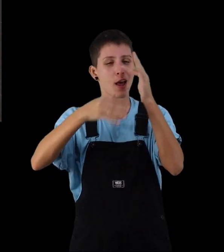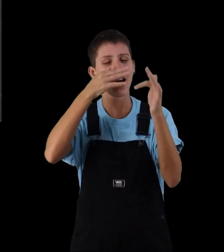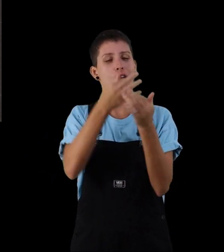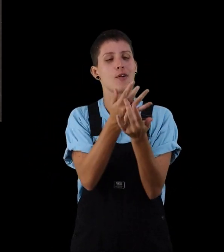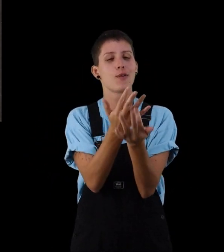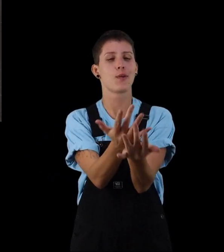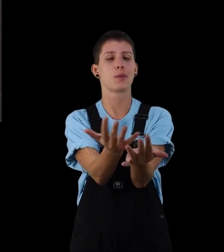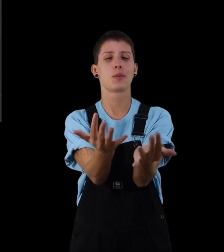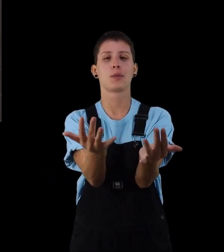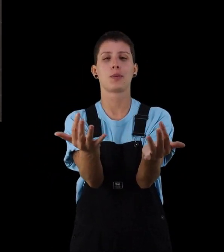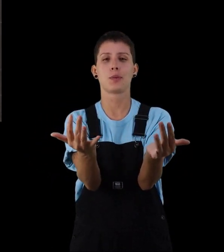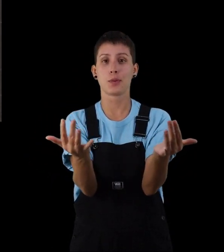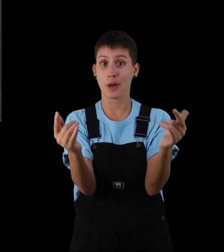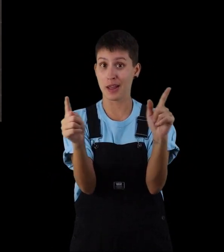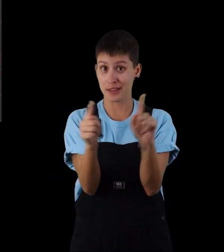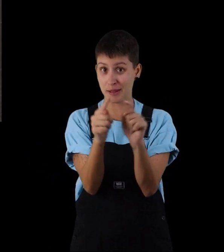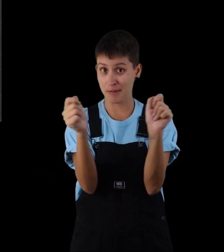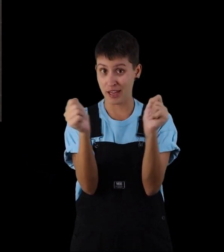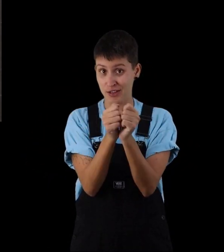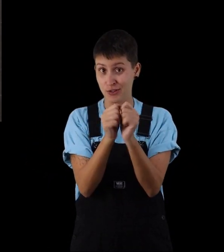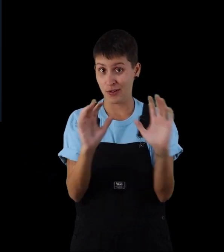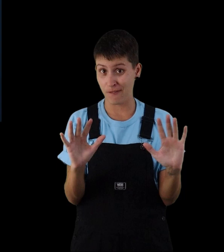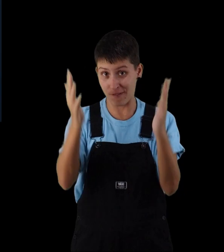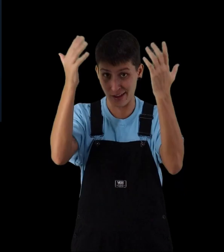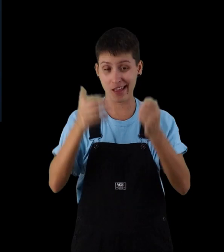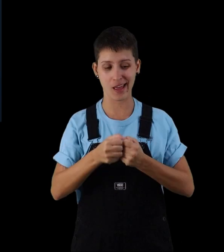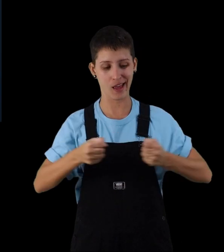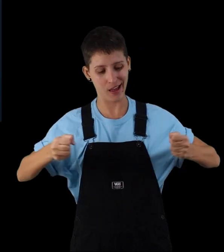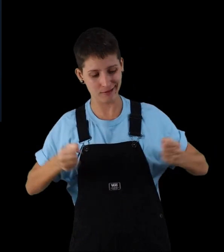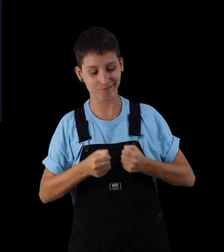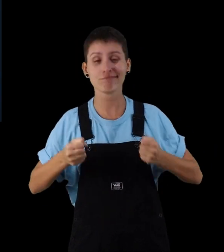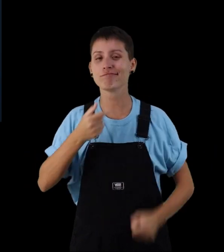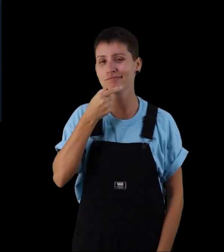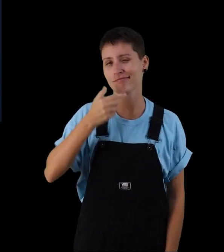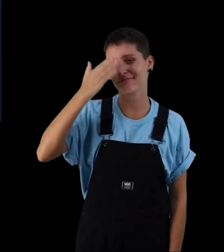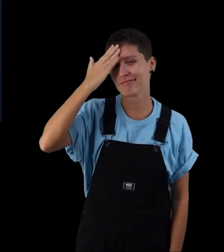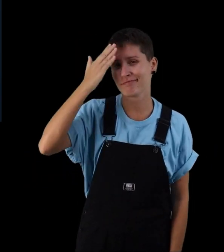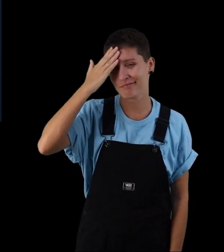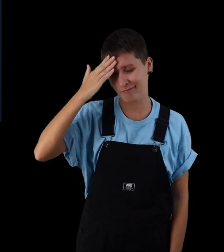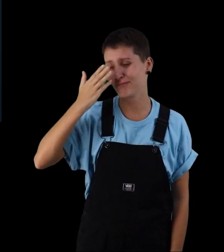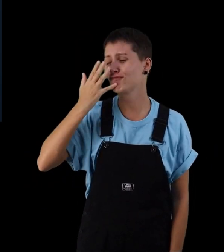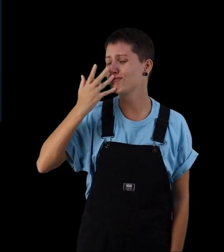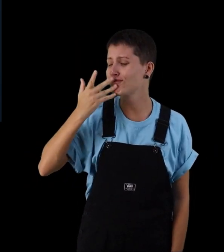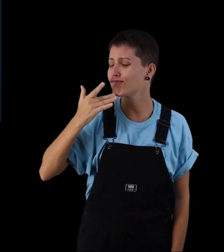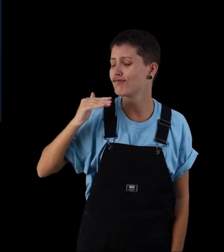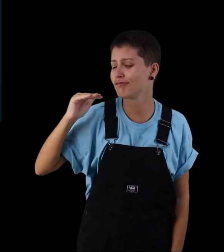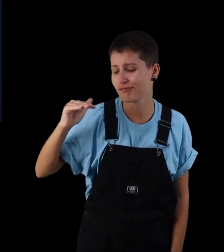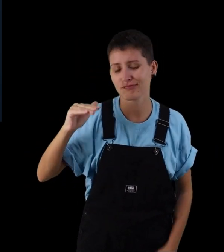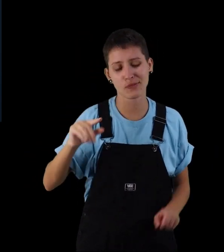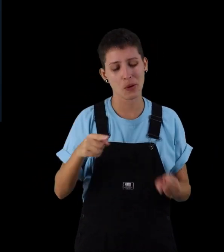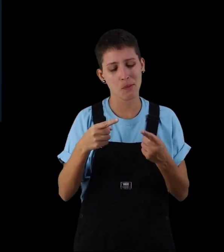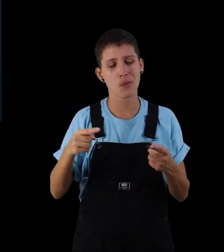flores. Ia também, para alegrar, um gaiteiro. O menino Edino já sabia, mesmo assim pequeno,